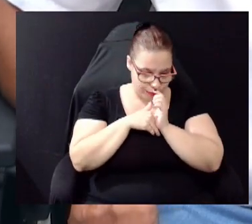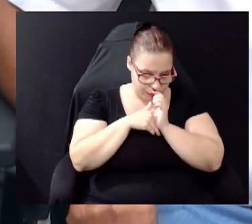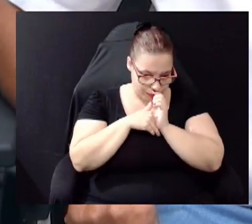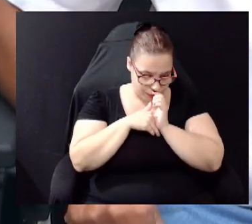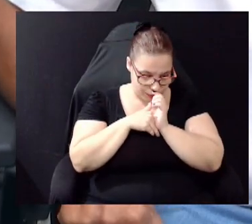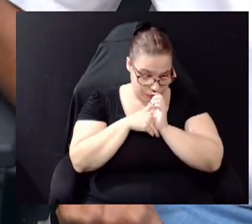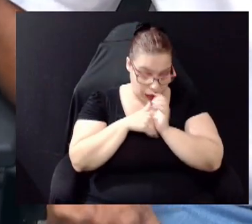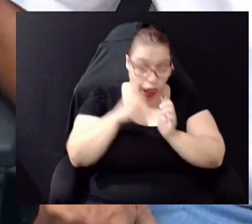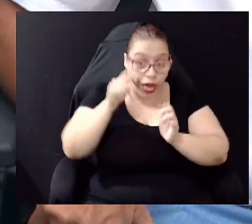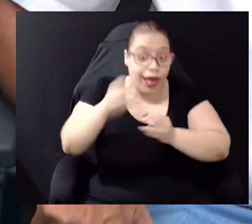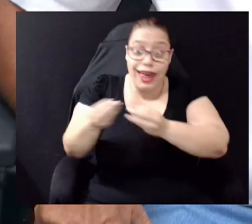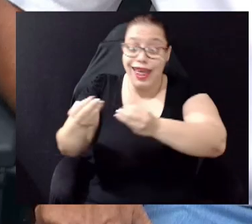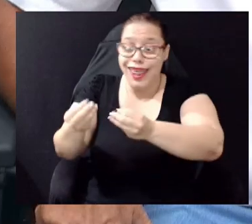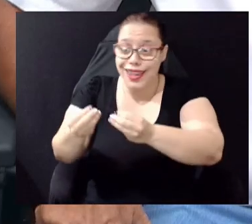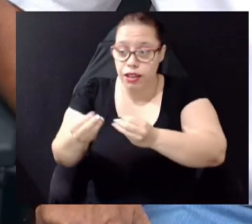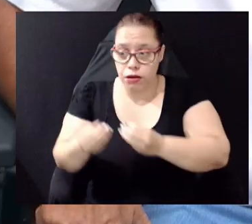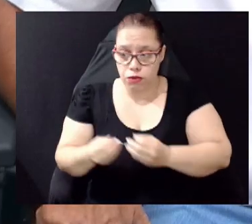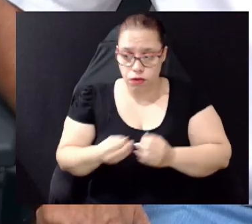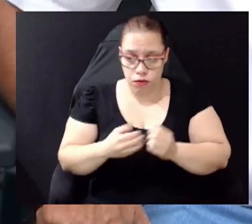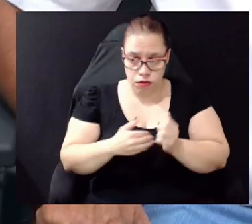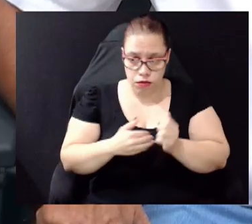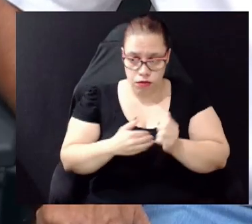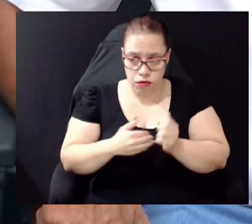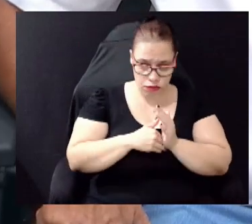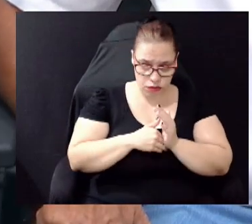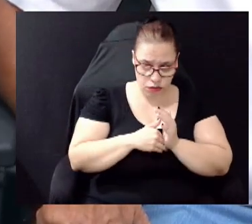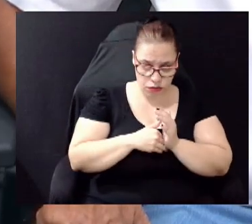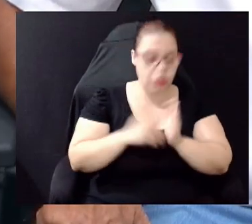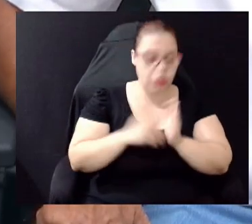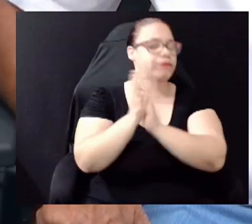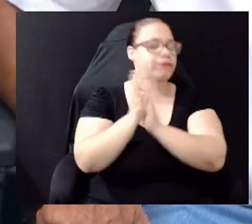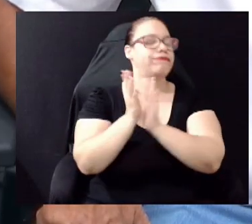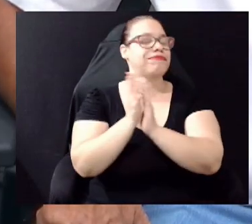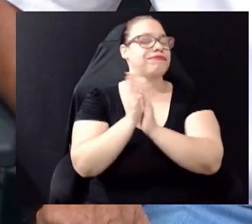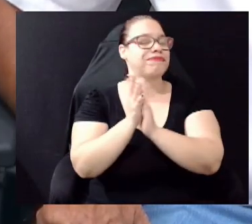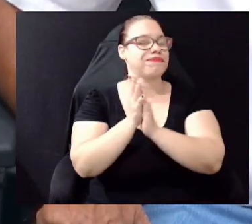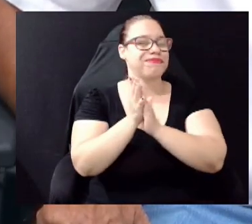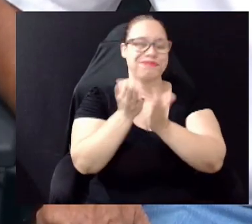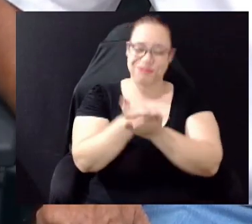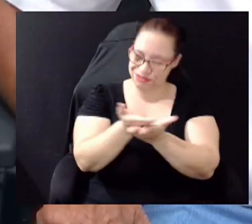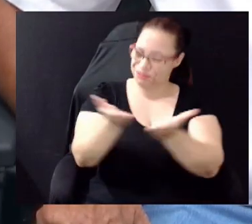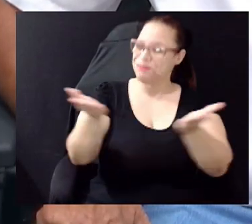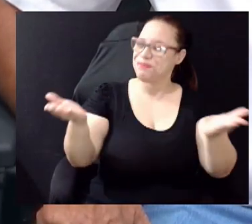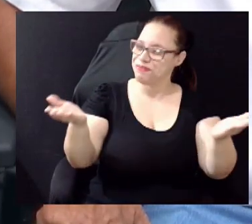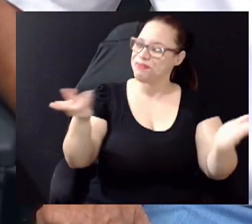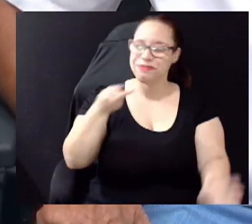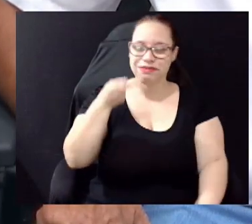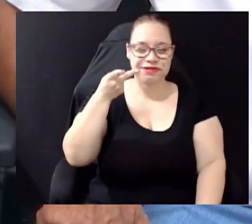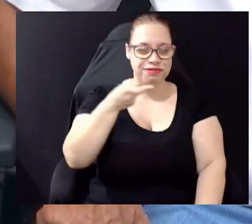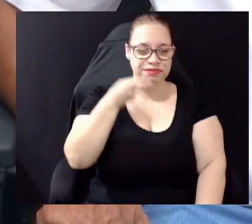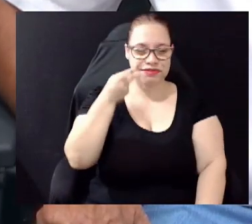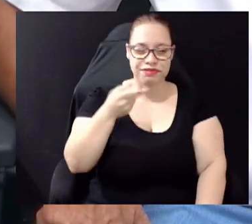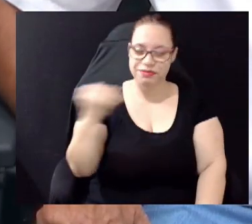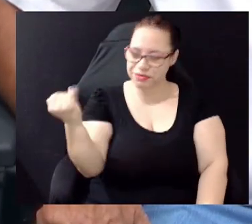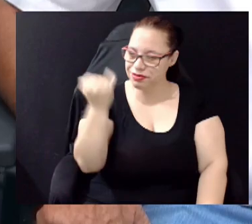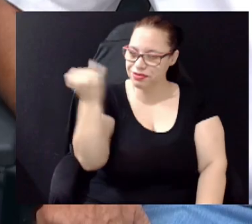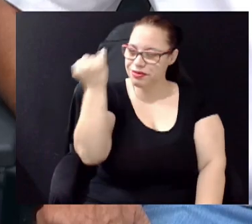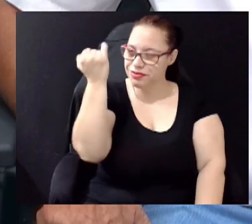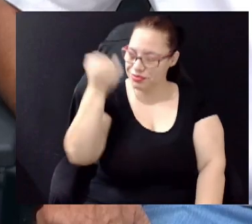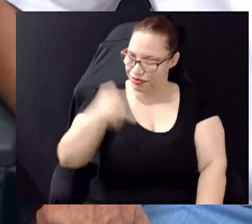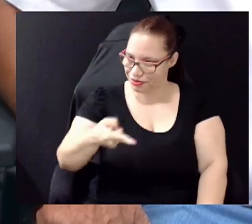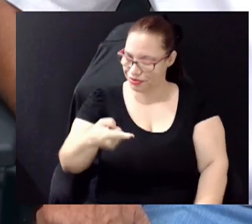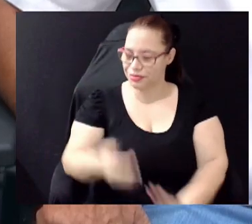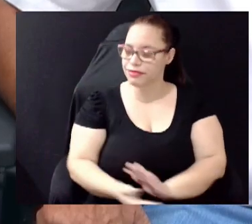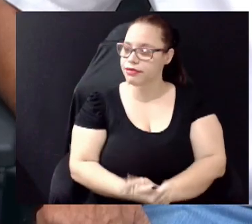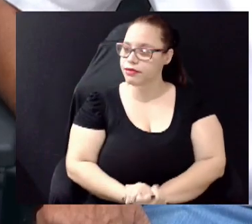levar à frente. Então, vocês estão de parabéns. A todas vocês, a todas as falas são pertinentes aqui. Quando